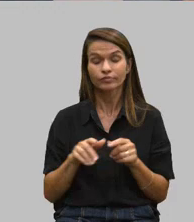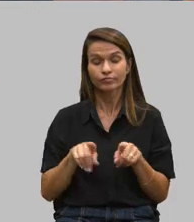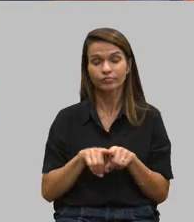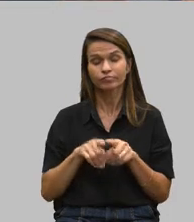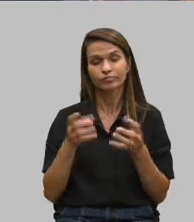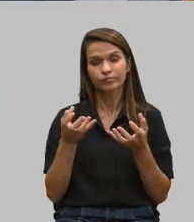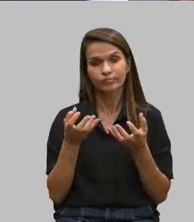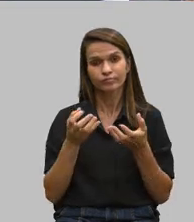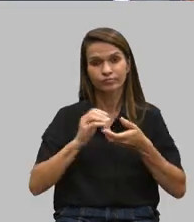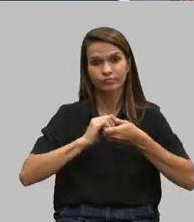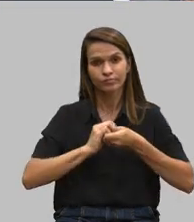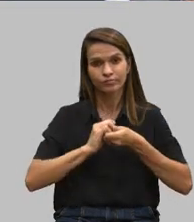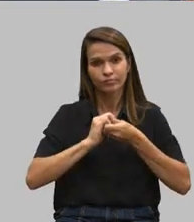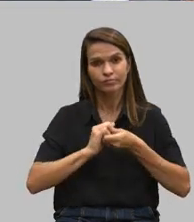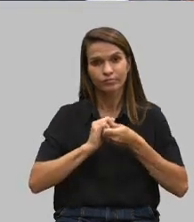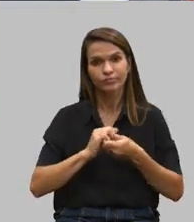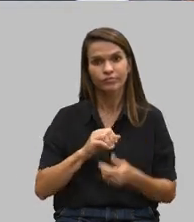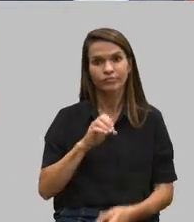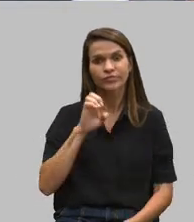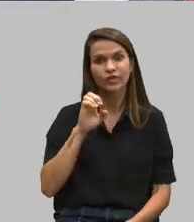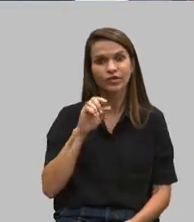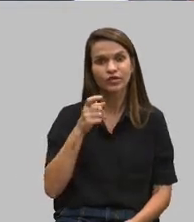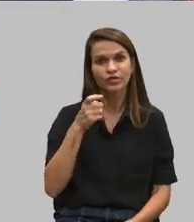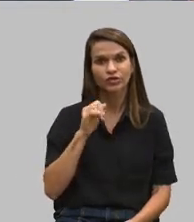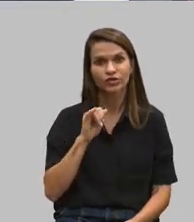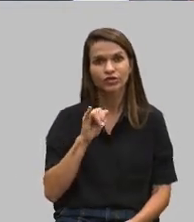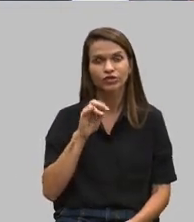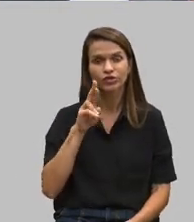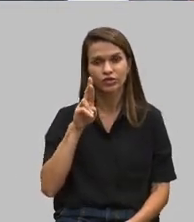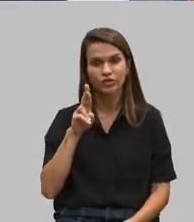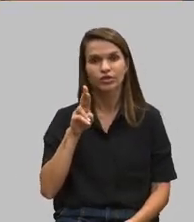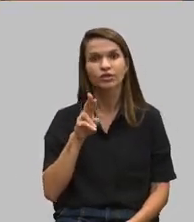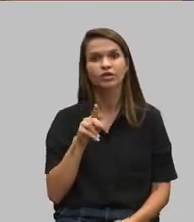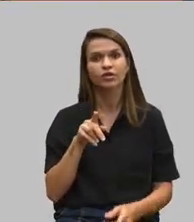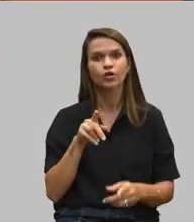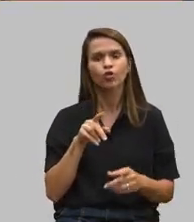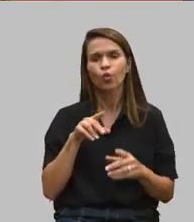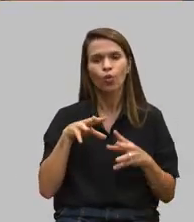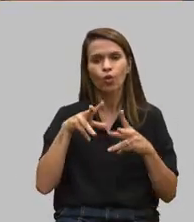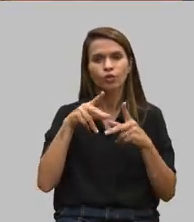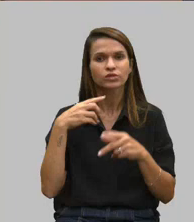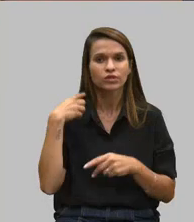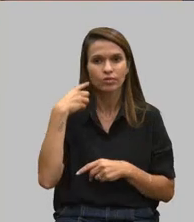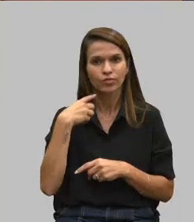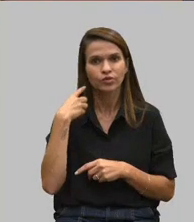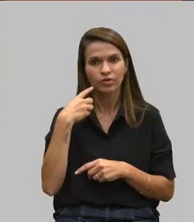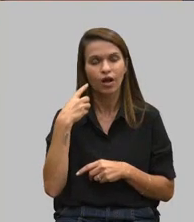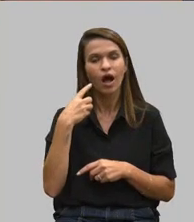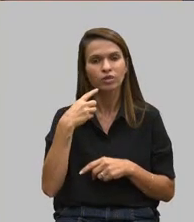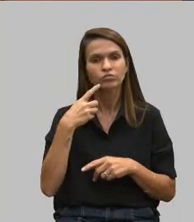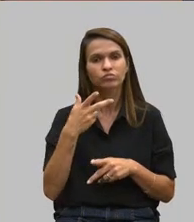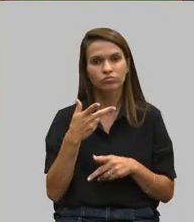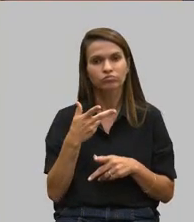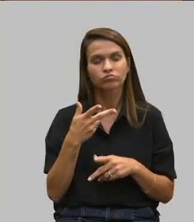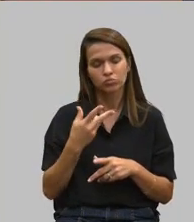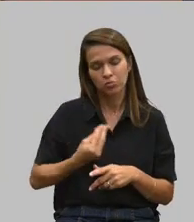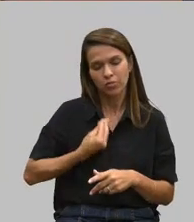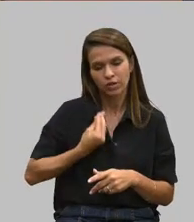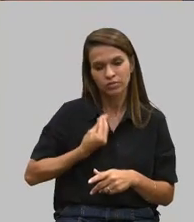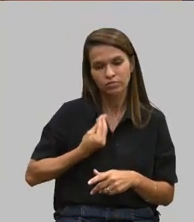cumprimentar aqui beir o grego eh todos os deputados aqui acho que são os deputados que eu vi todos todo o